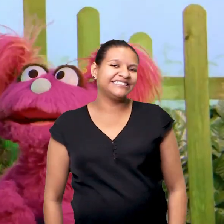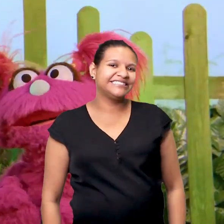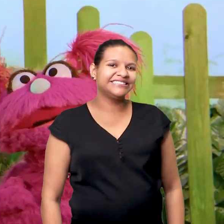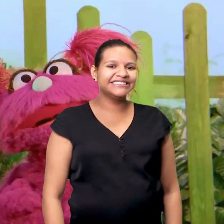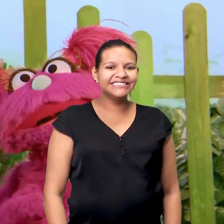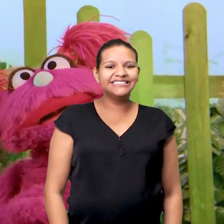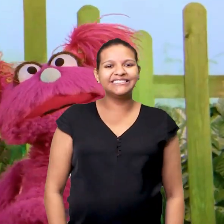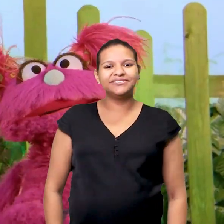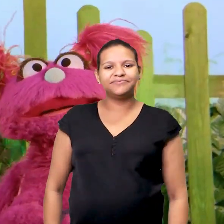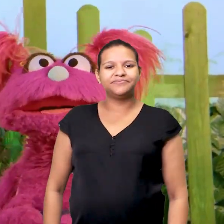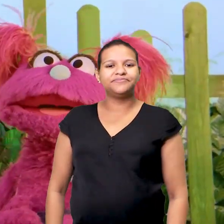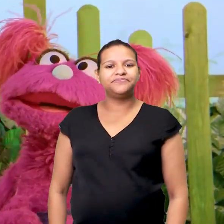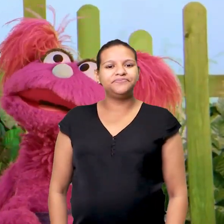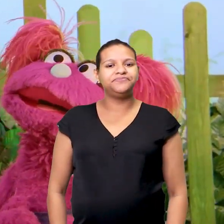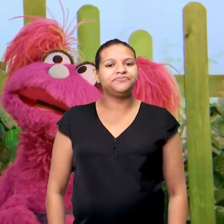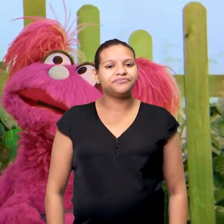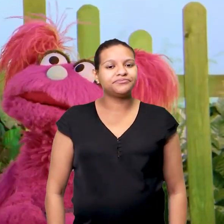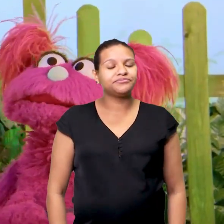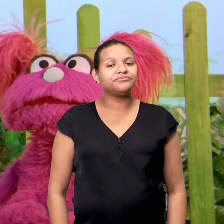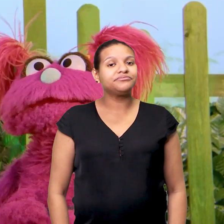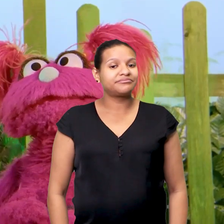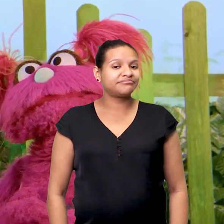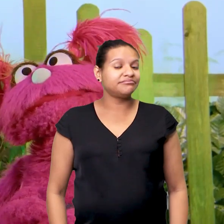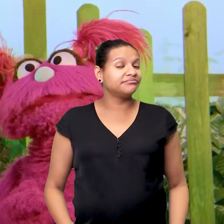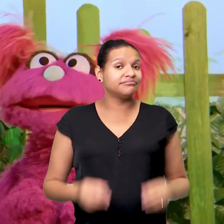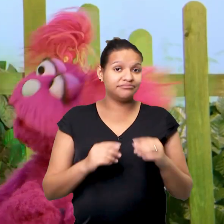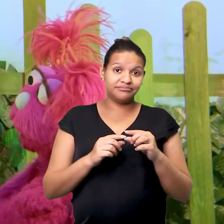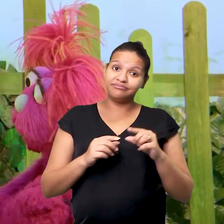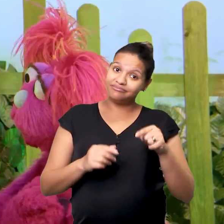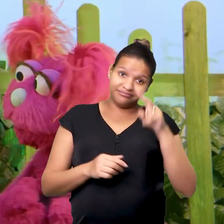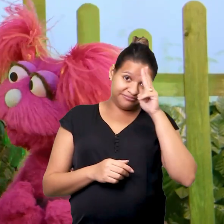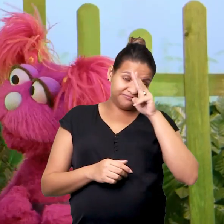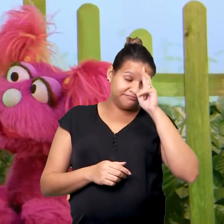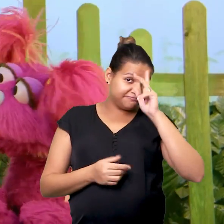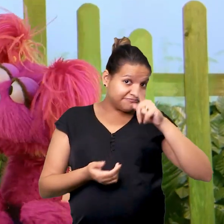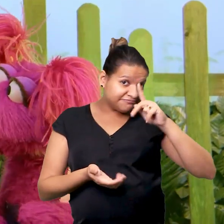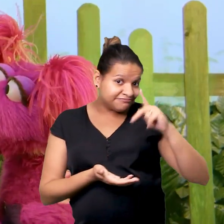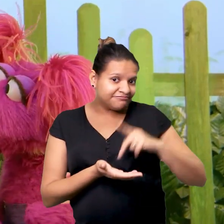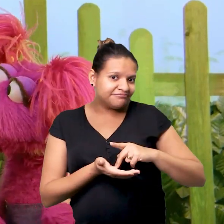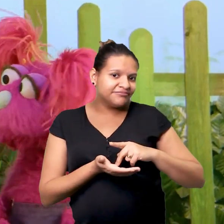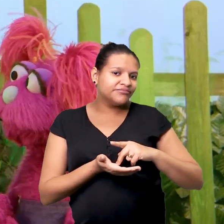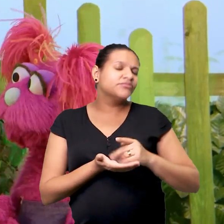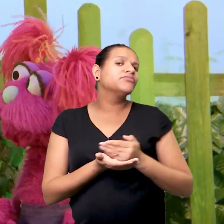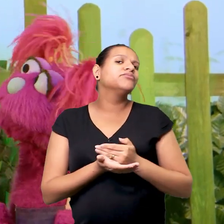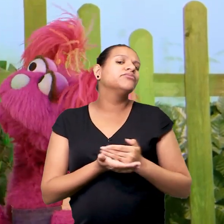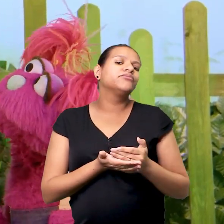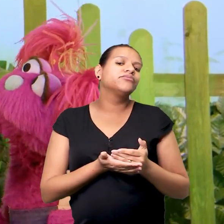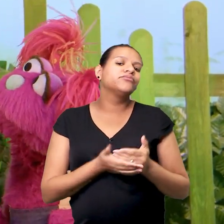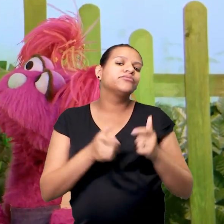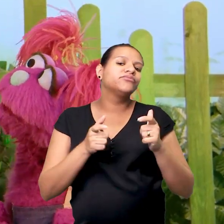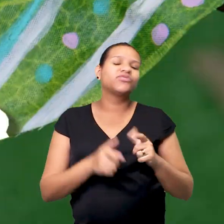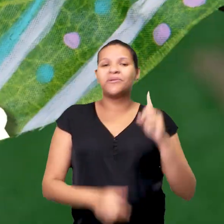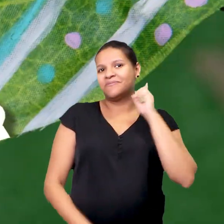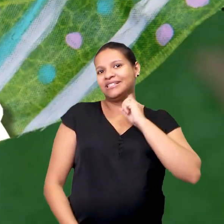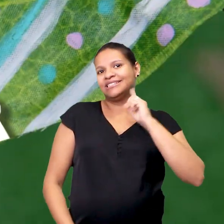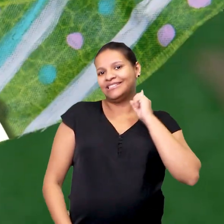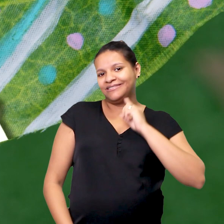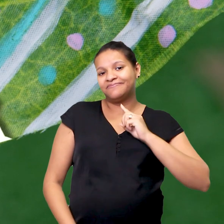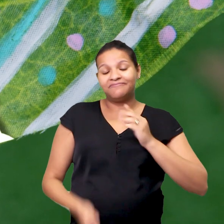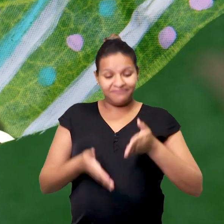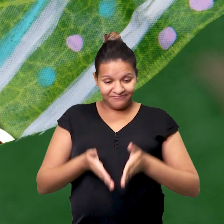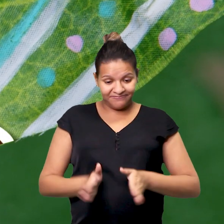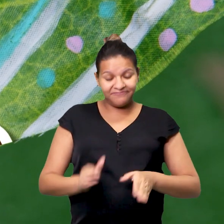luz verde ilumina o local. Essa é uma história real e começa em Minas Gerais,